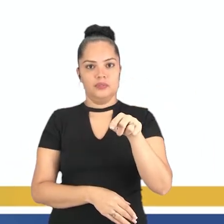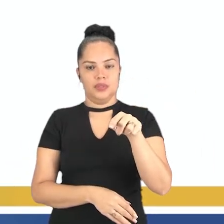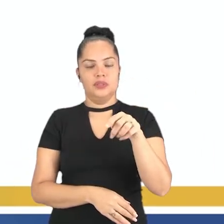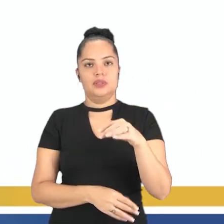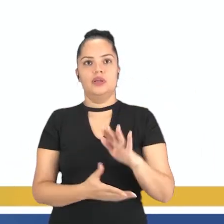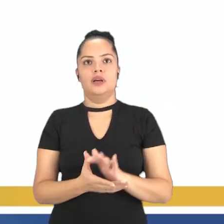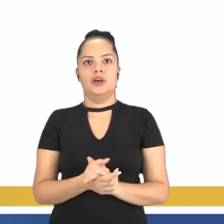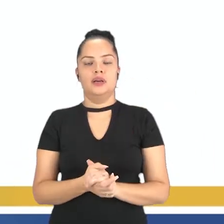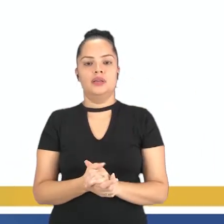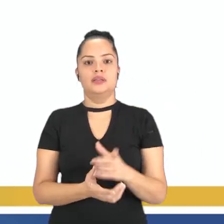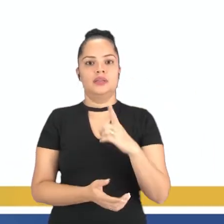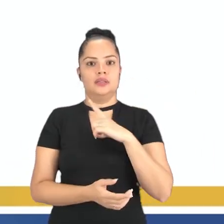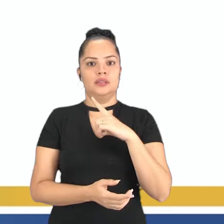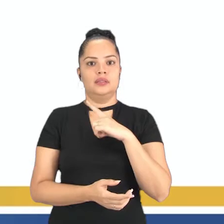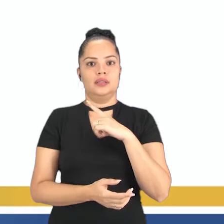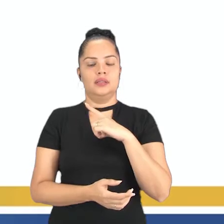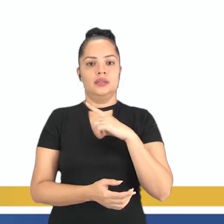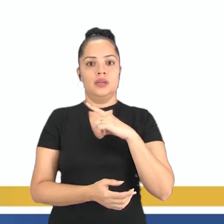nós vamos ter o quê?